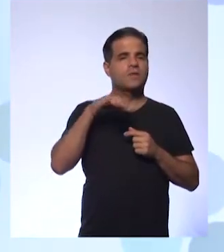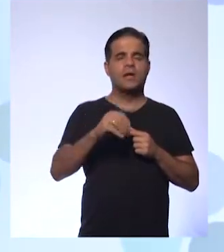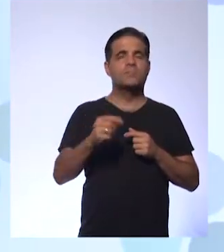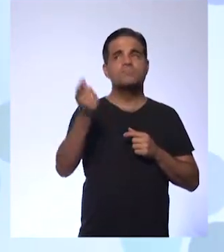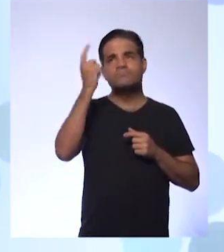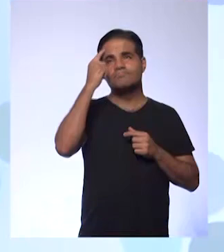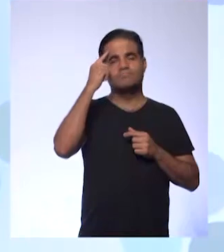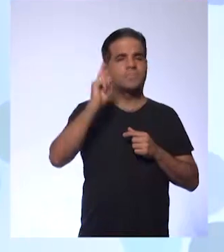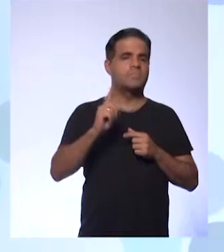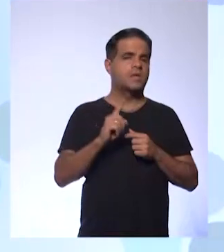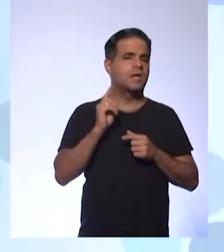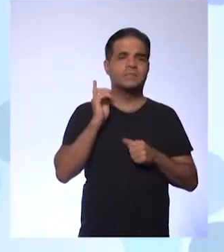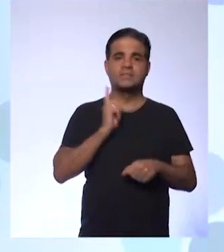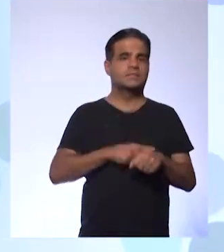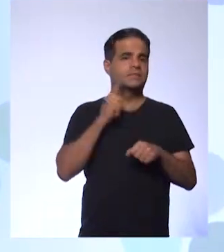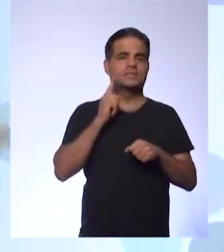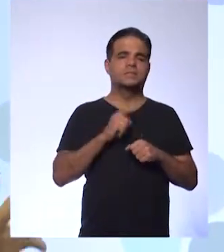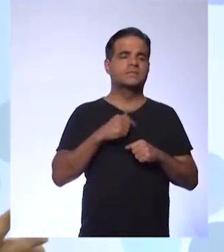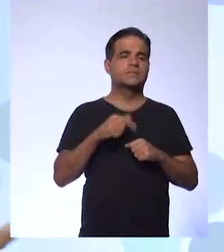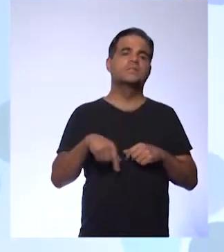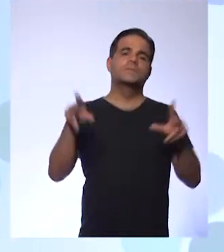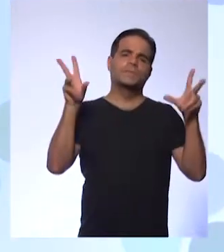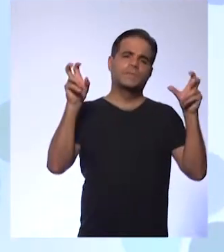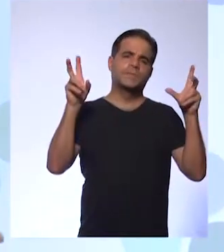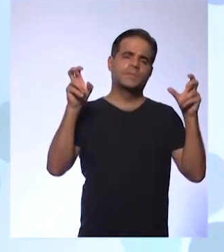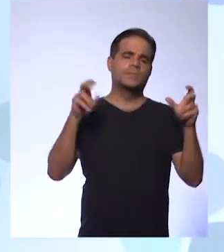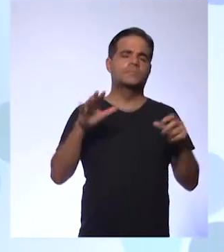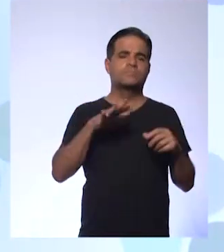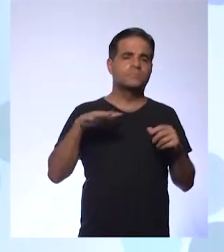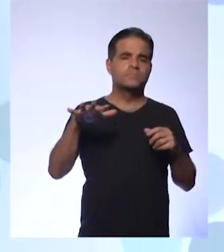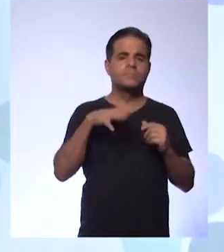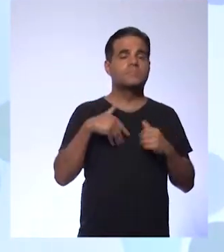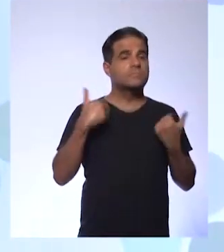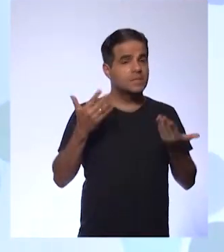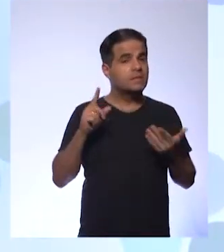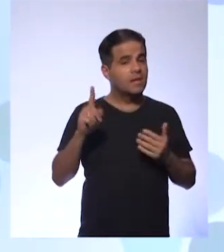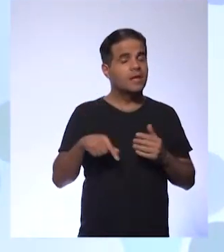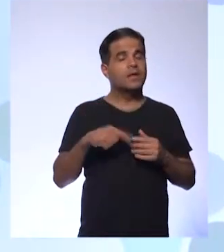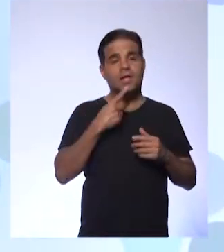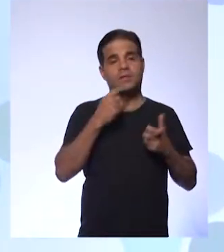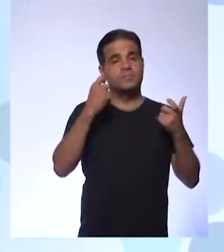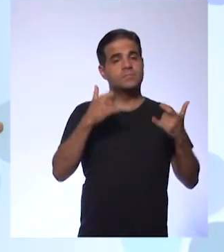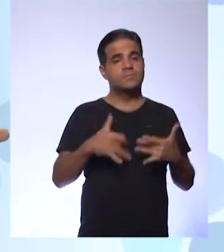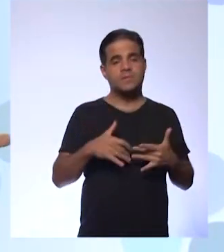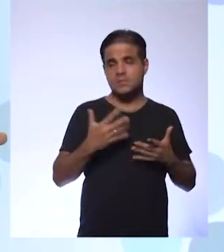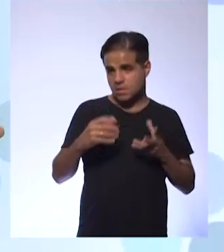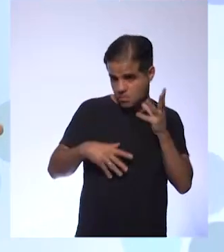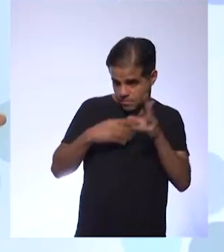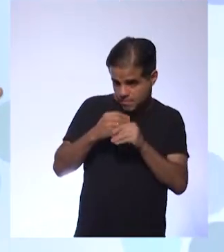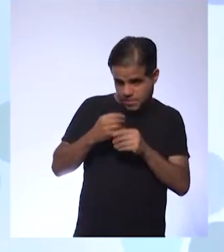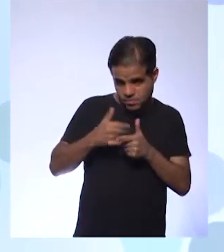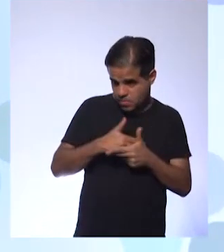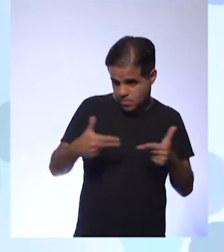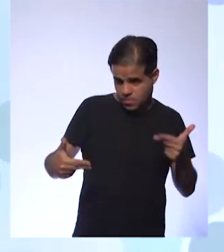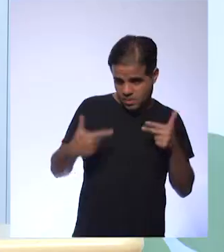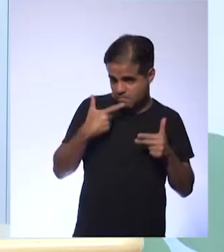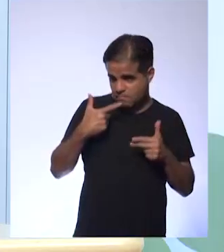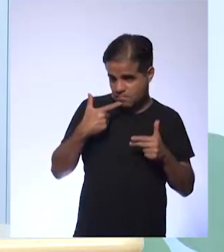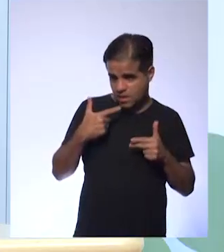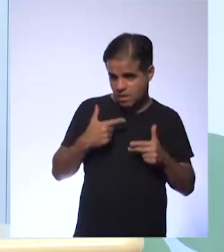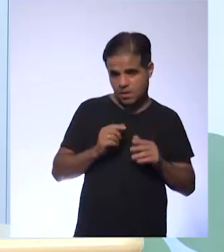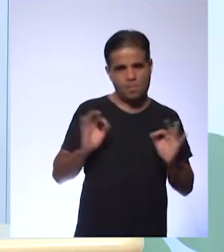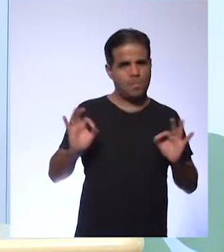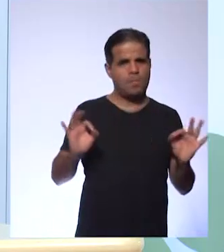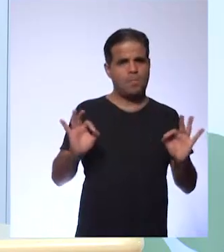à mente logo em seguida a situação, a Uhum. particularidade. Mas é disso que estamos falando. Você quer complementar alguma Não, não, coisa? tá